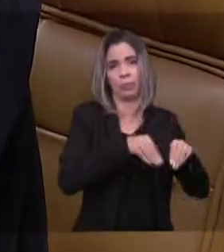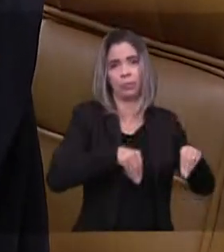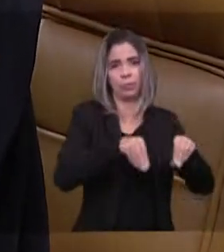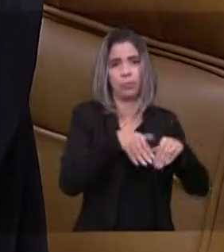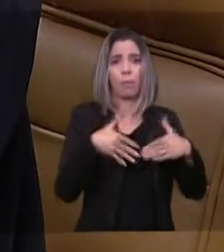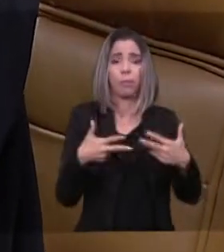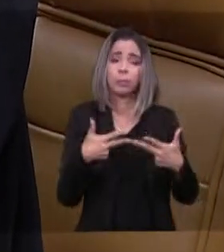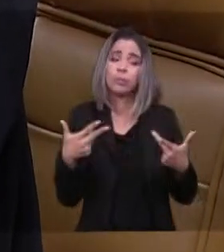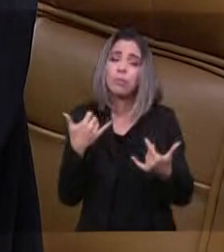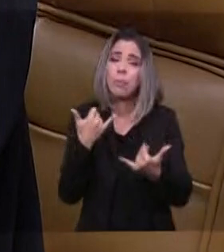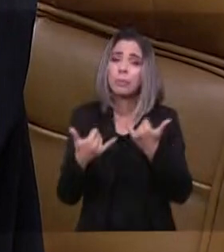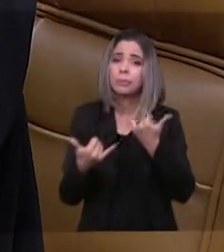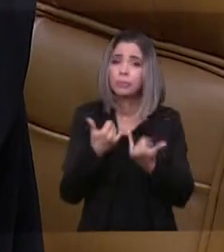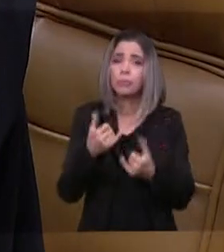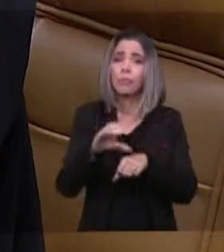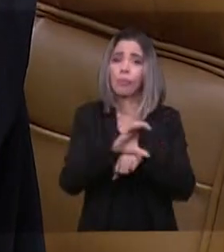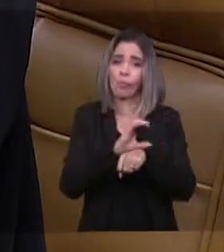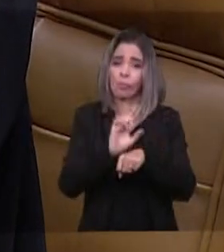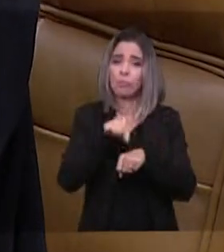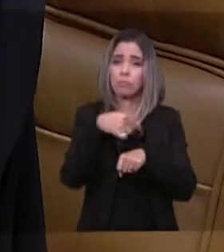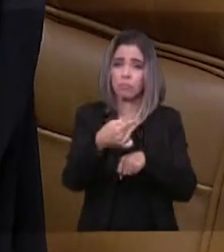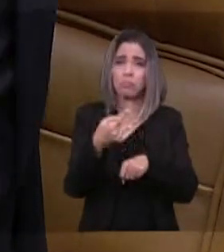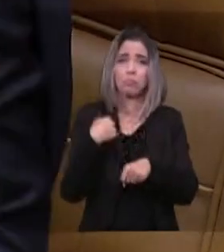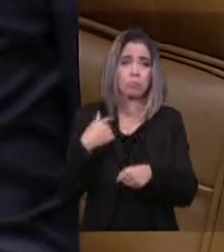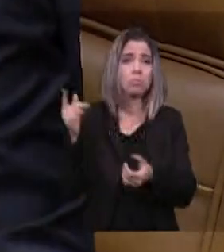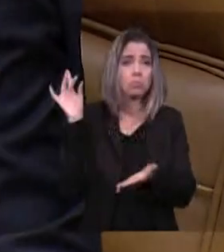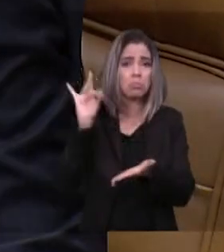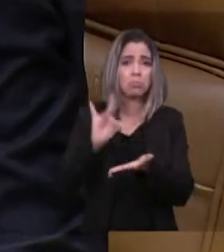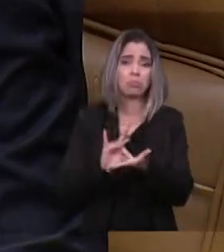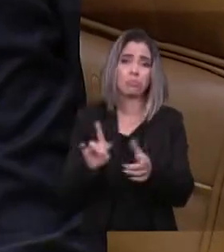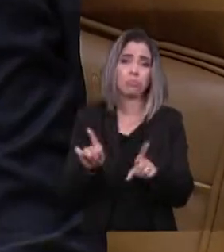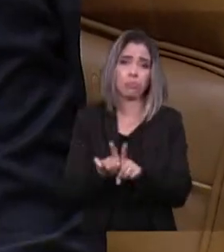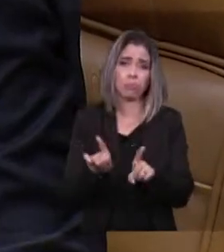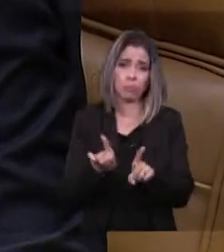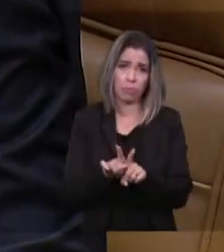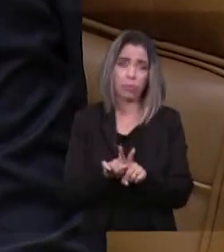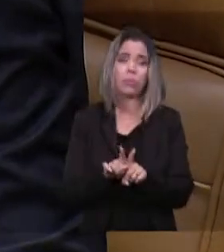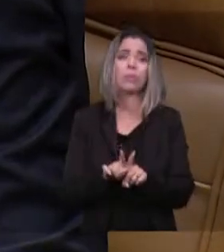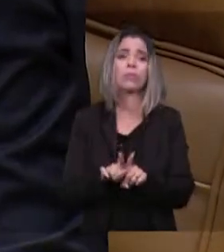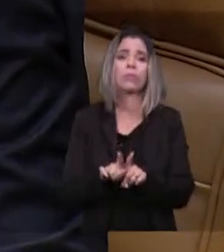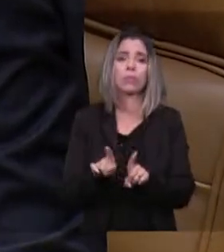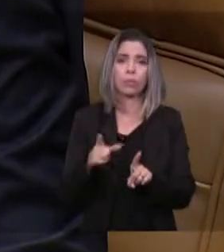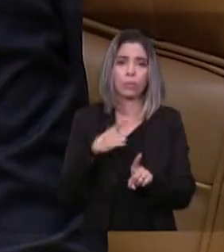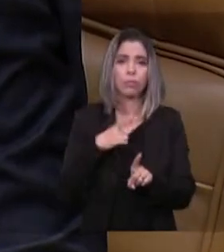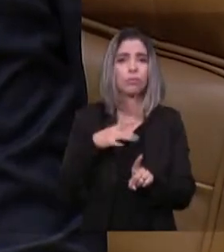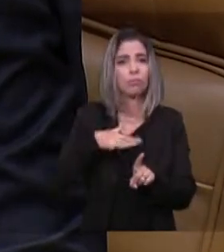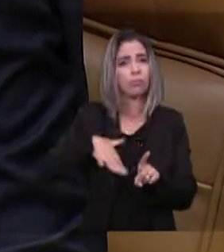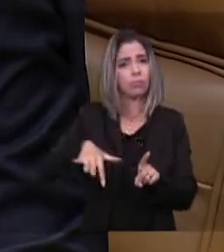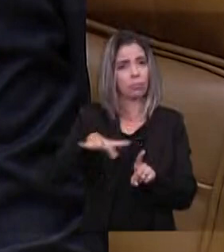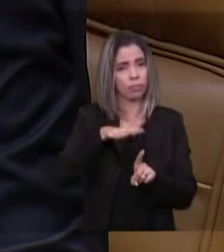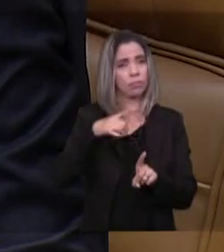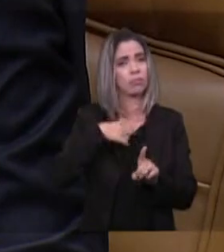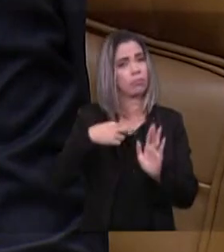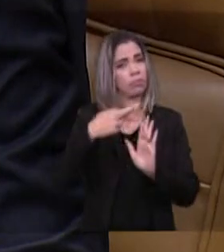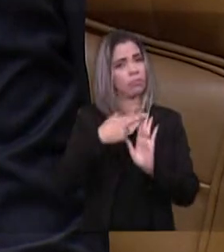foram consolidados nos textos constitucionais seguintes, incluindo aqueles outorgados pelos regimes autoritários. Então,